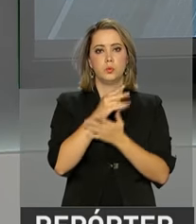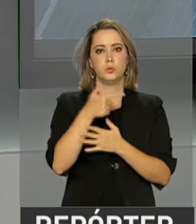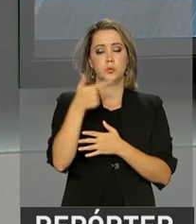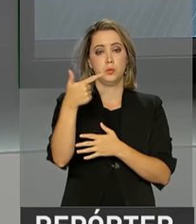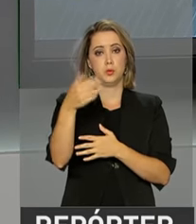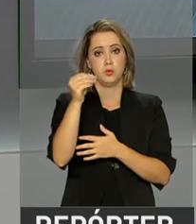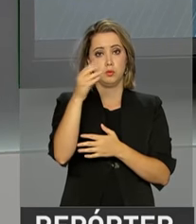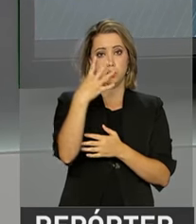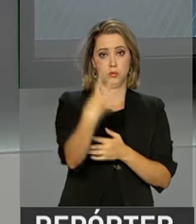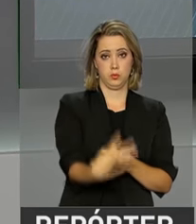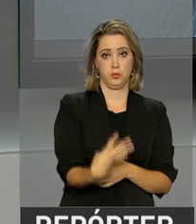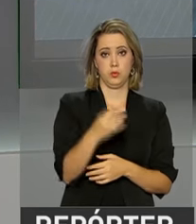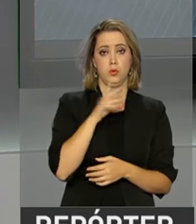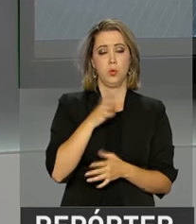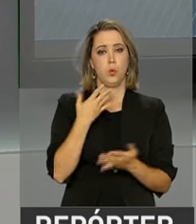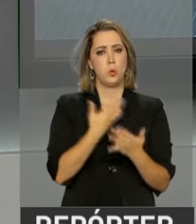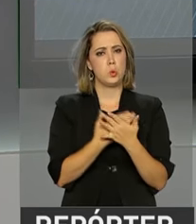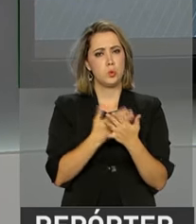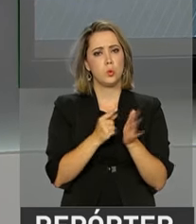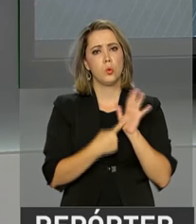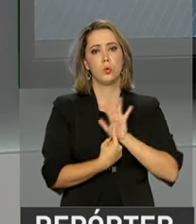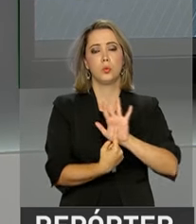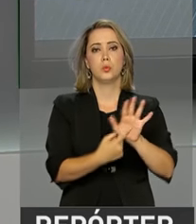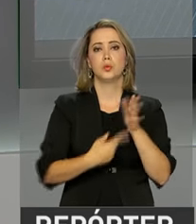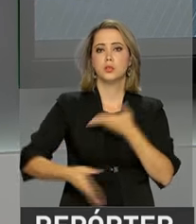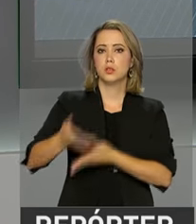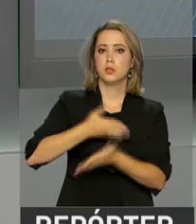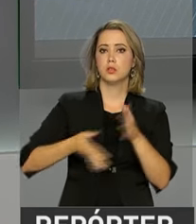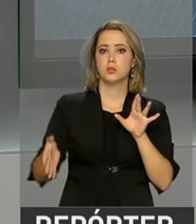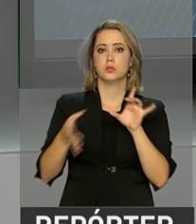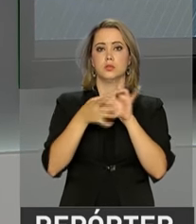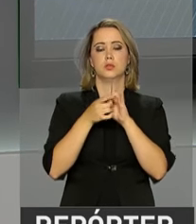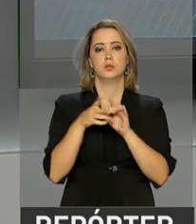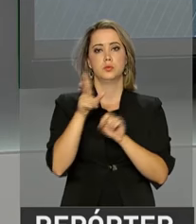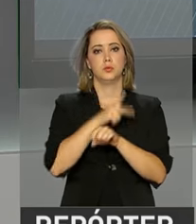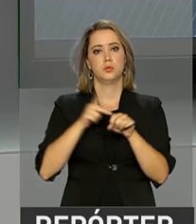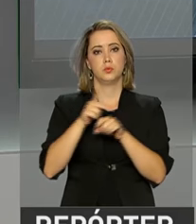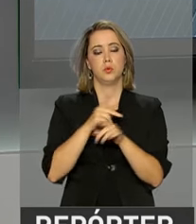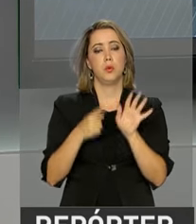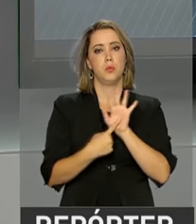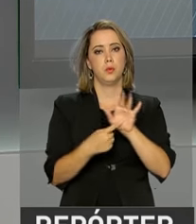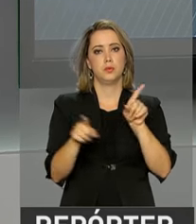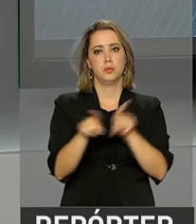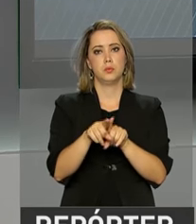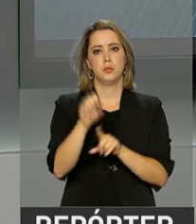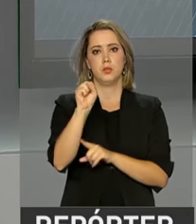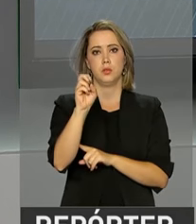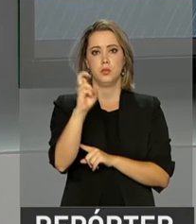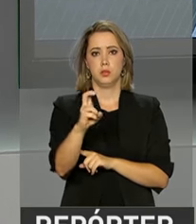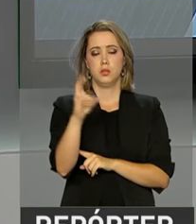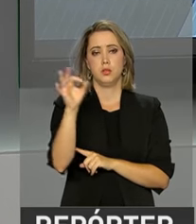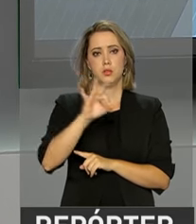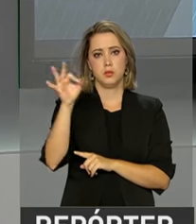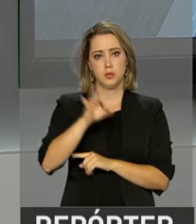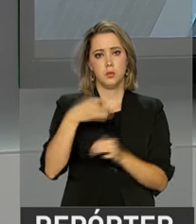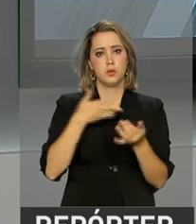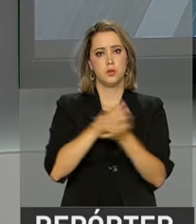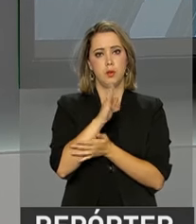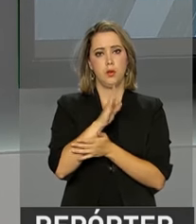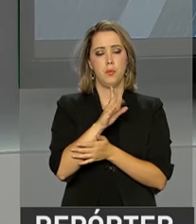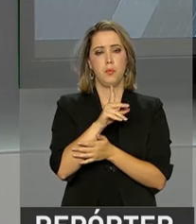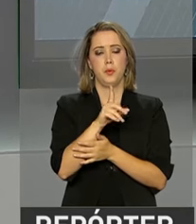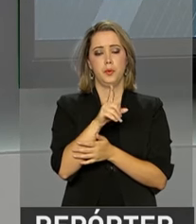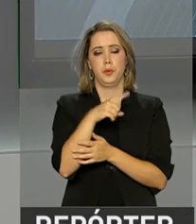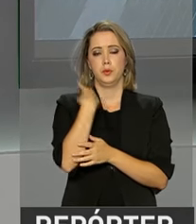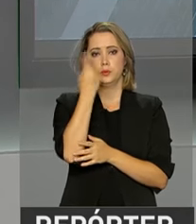um retrato das relações trabalhistas no país, mostra também que 85% dos entrevistados aprovam uma jornada